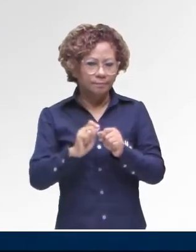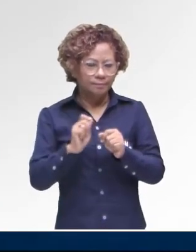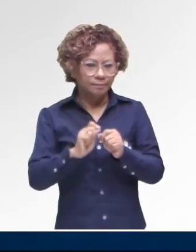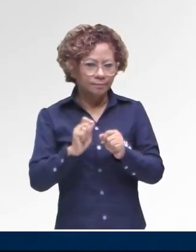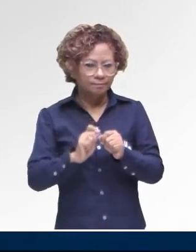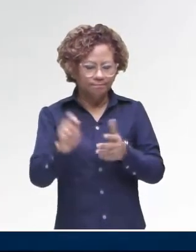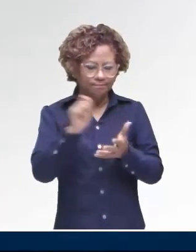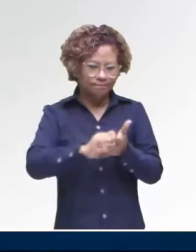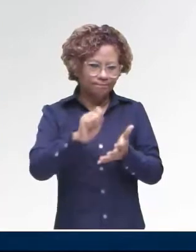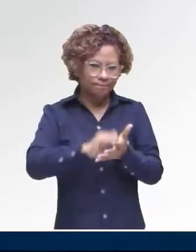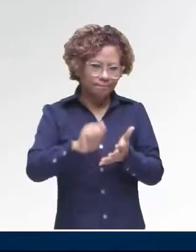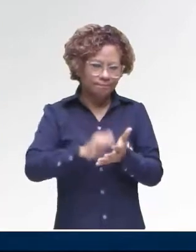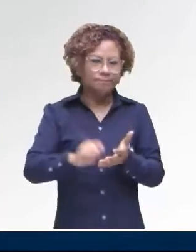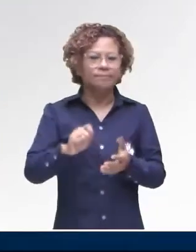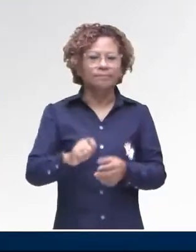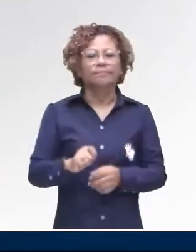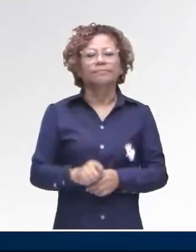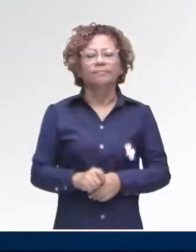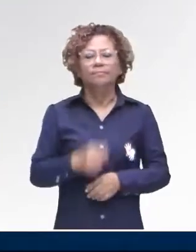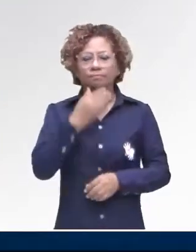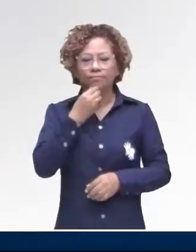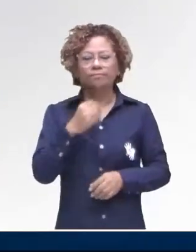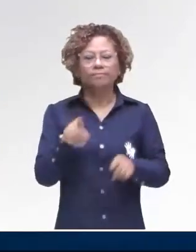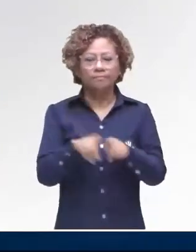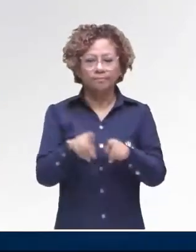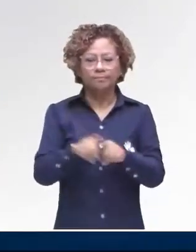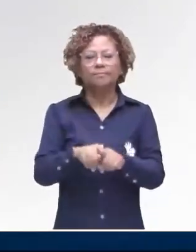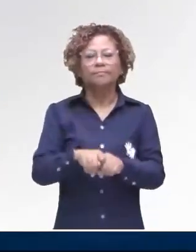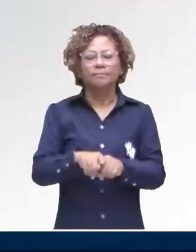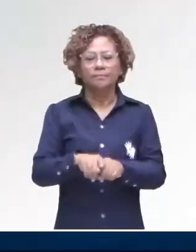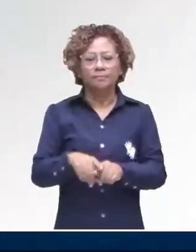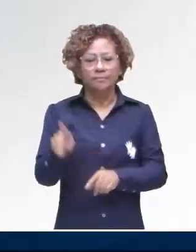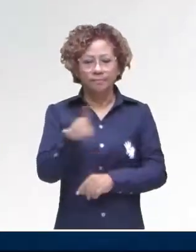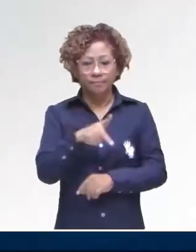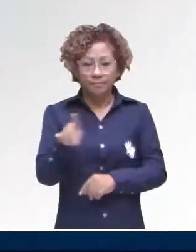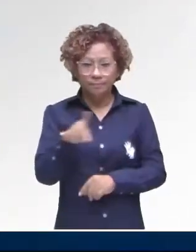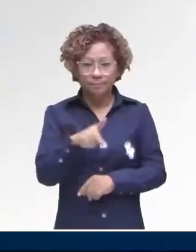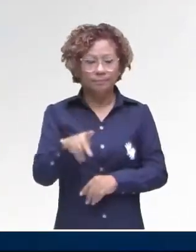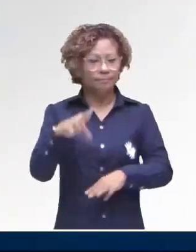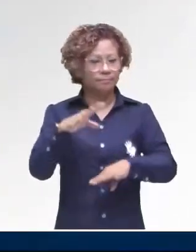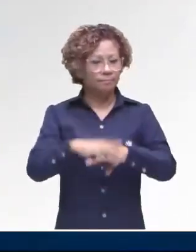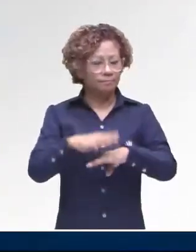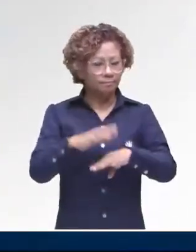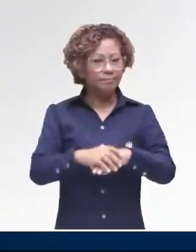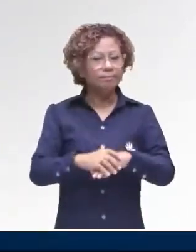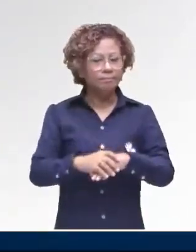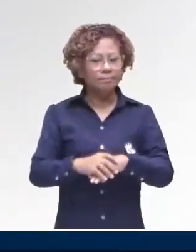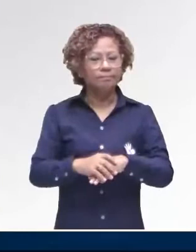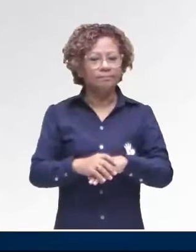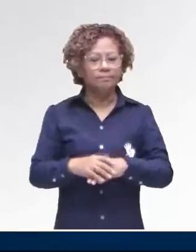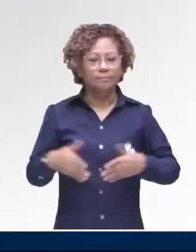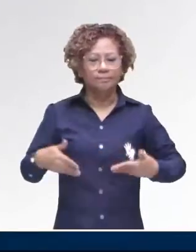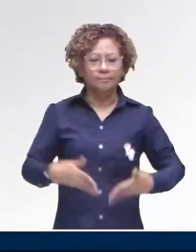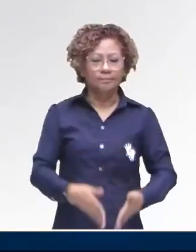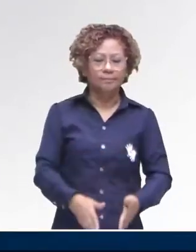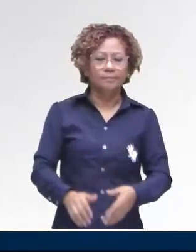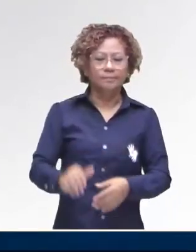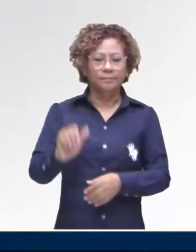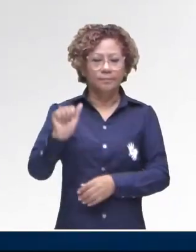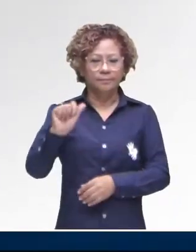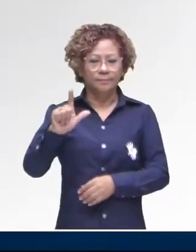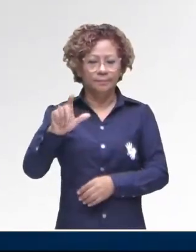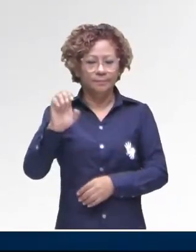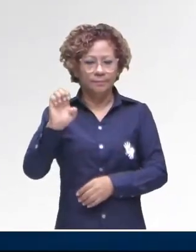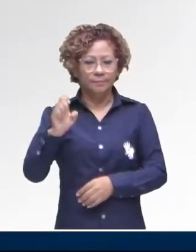Foi professor de matemática na Escola Real de Alexandria. Ele nasceu provavelmente em 300 anos antes